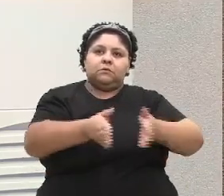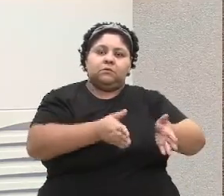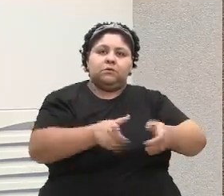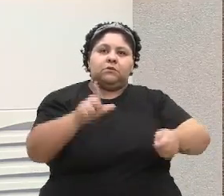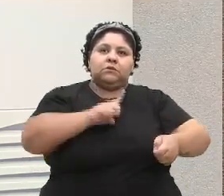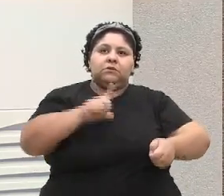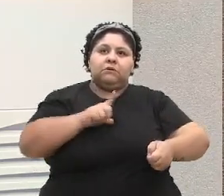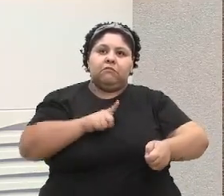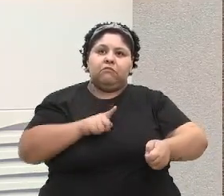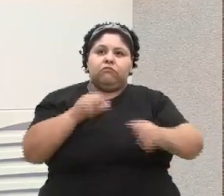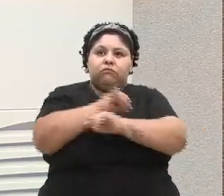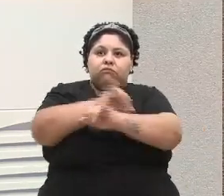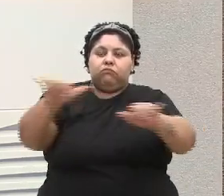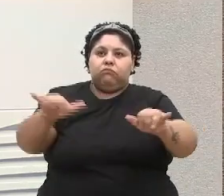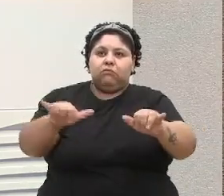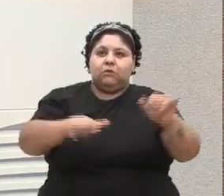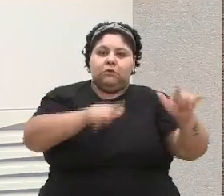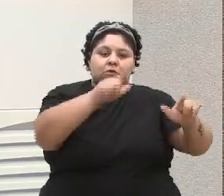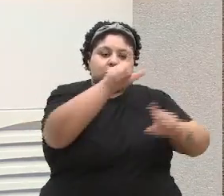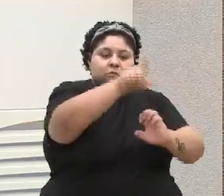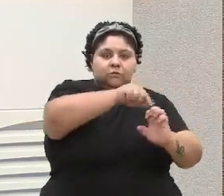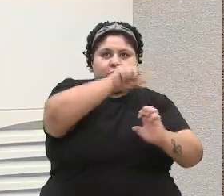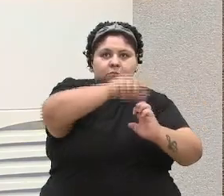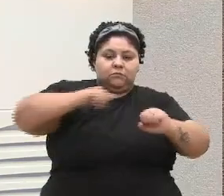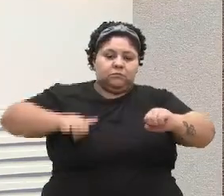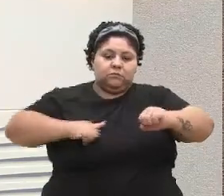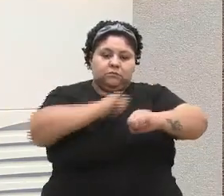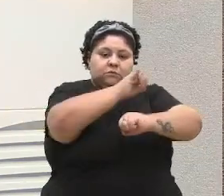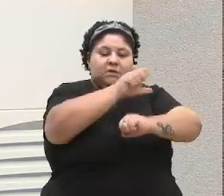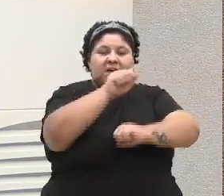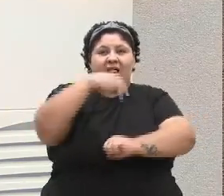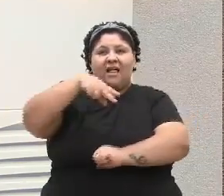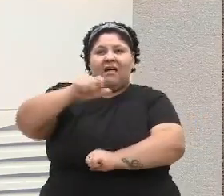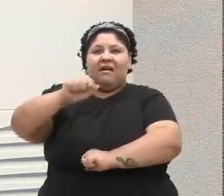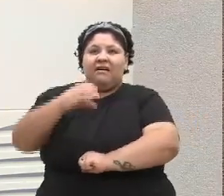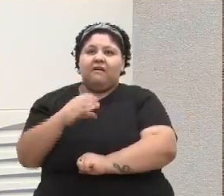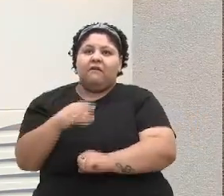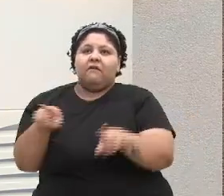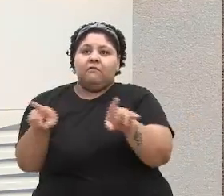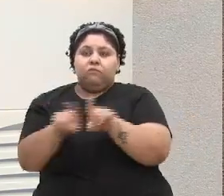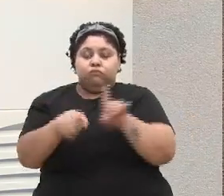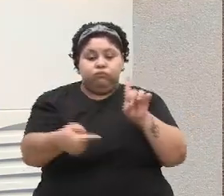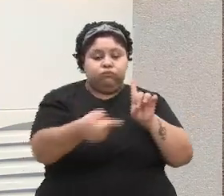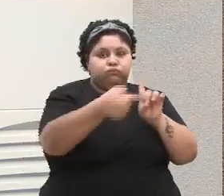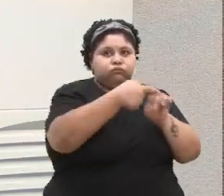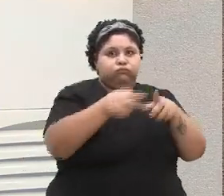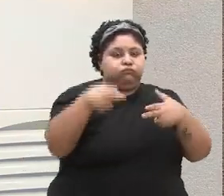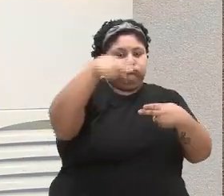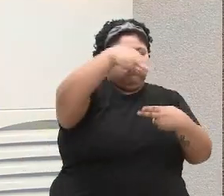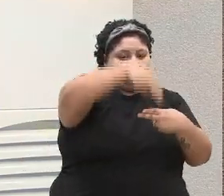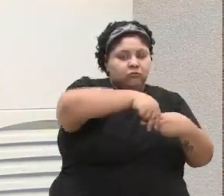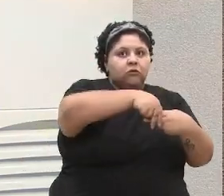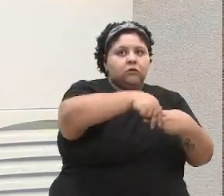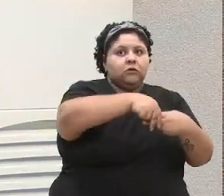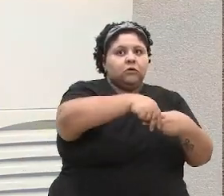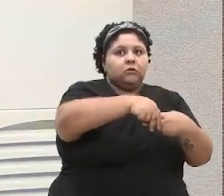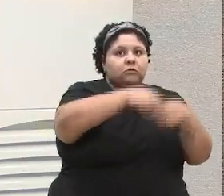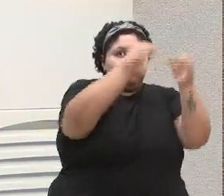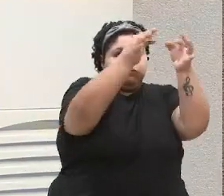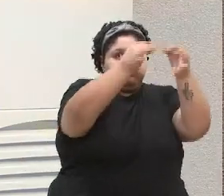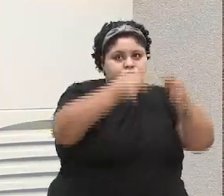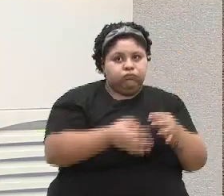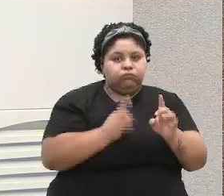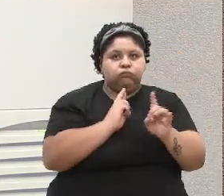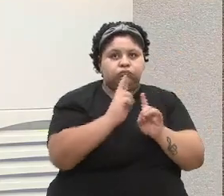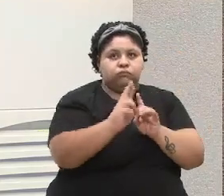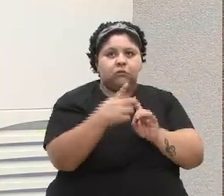alguma notificação da Agência Nacional de Aviação Civil, ANAC? Em caso positivo, favor anexar cópia das mesmas com as referidas